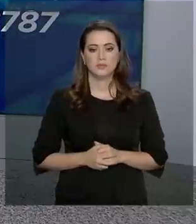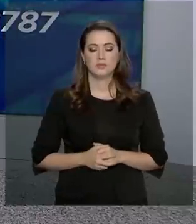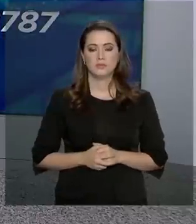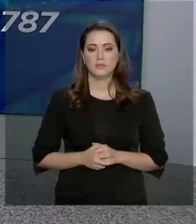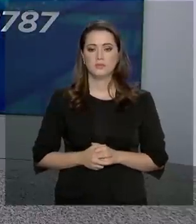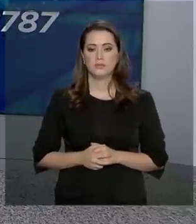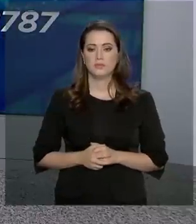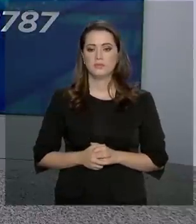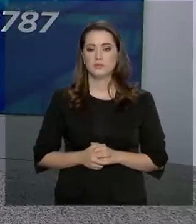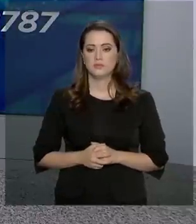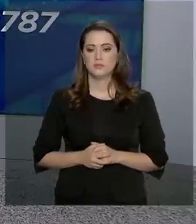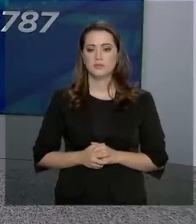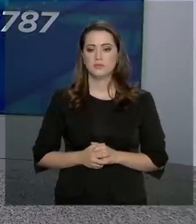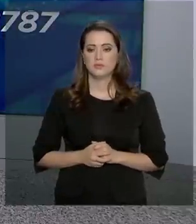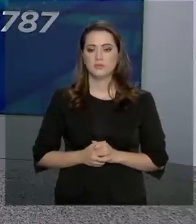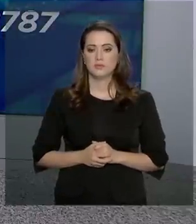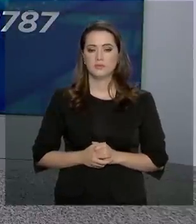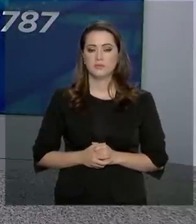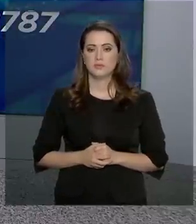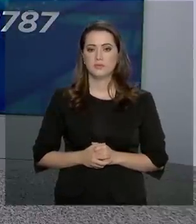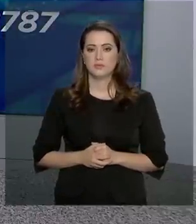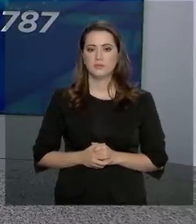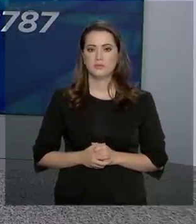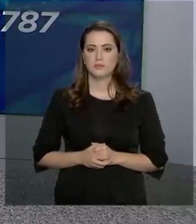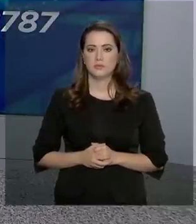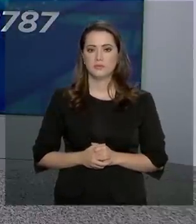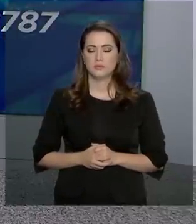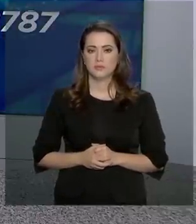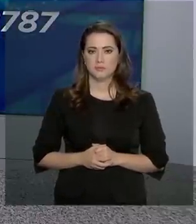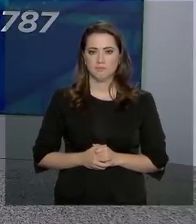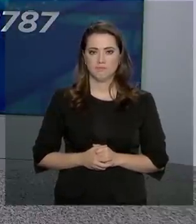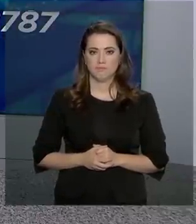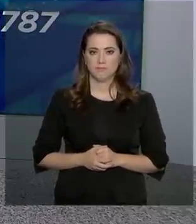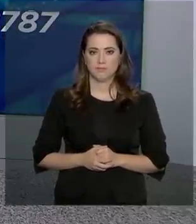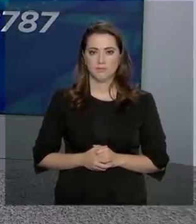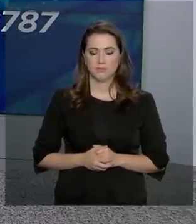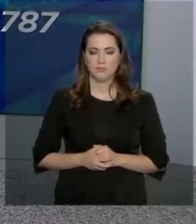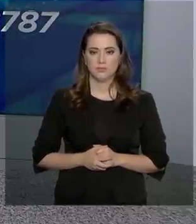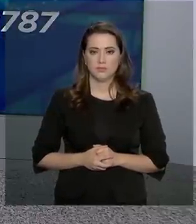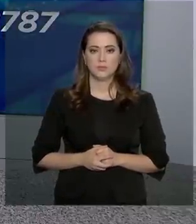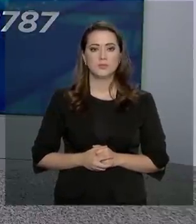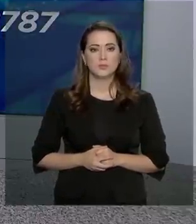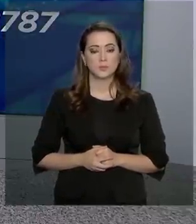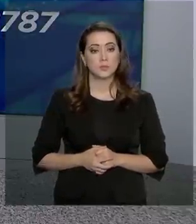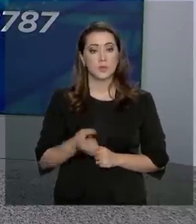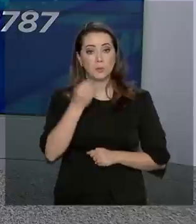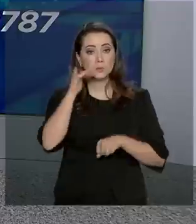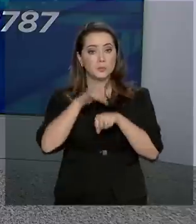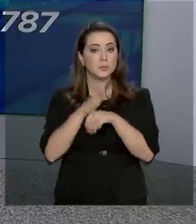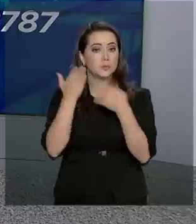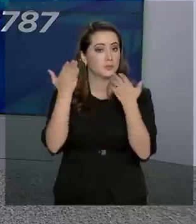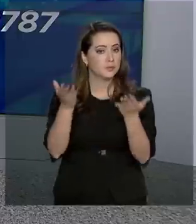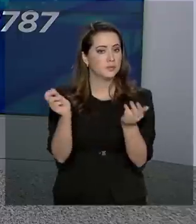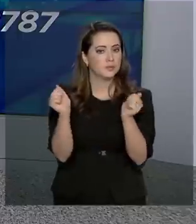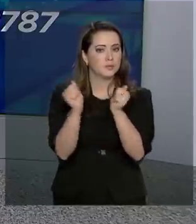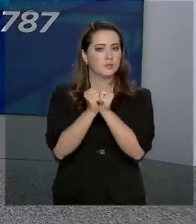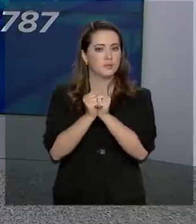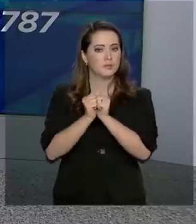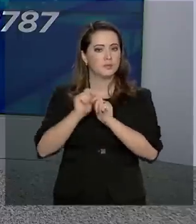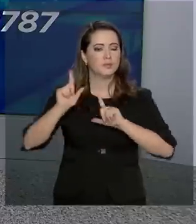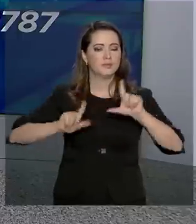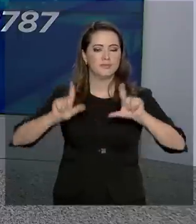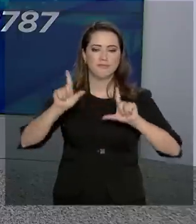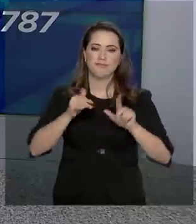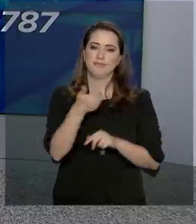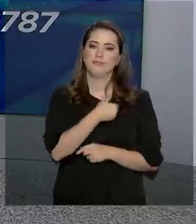61998-678787. Uma boa noite para você e